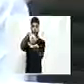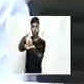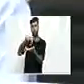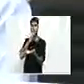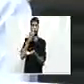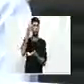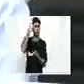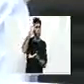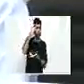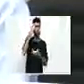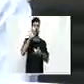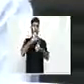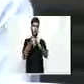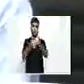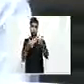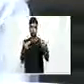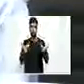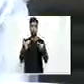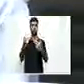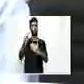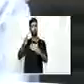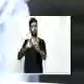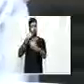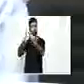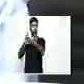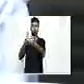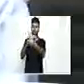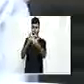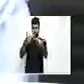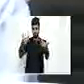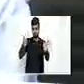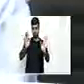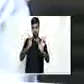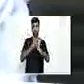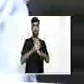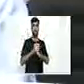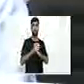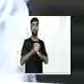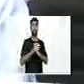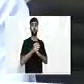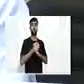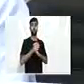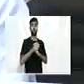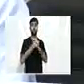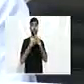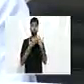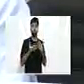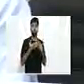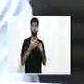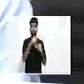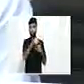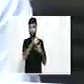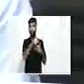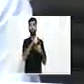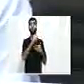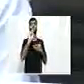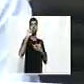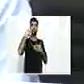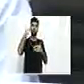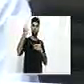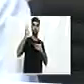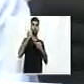cultura Esporte desenvolvimento e por aí vai eles vão sofrer um chamamento